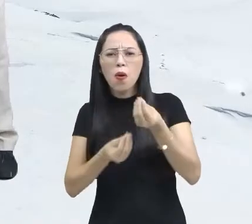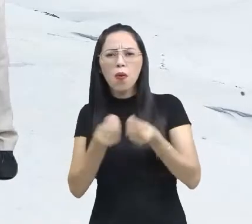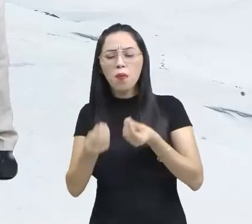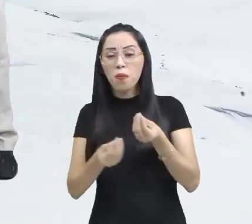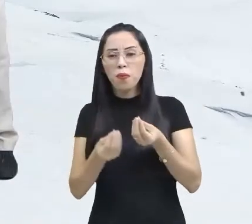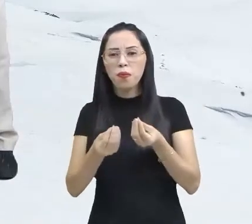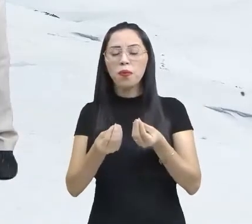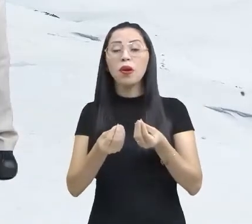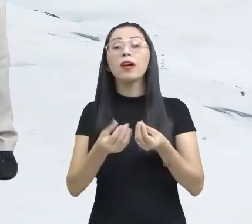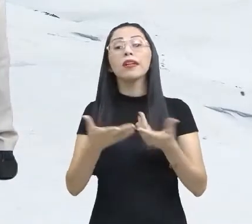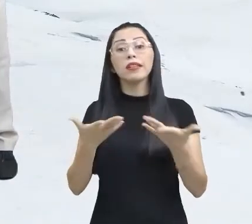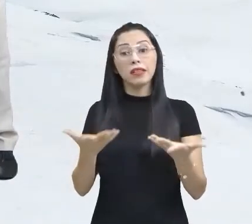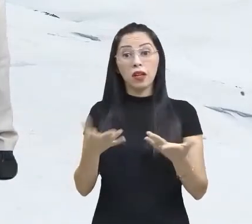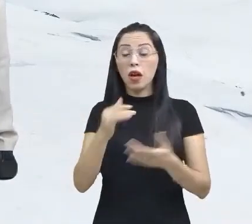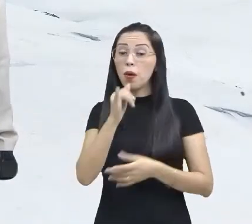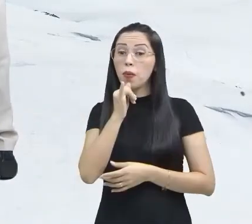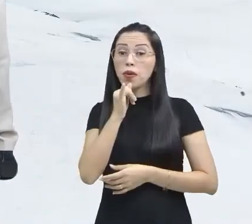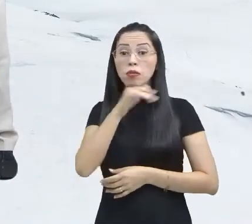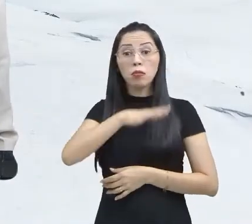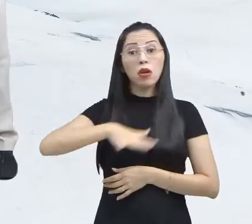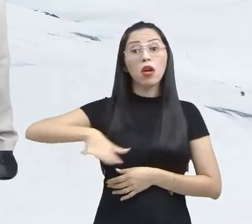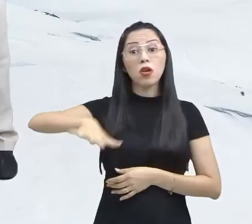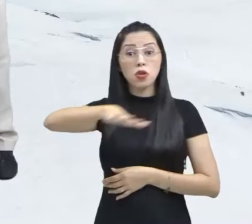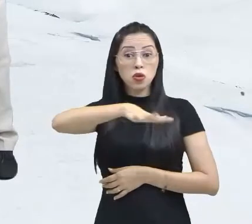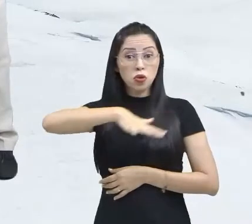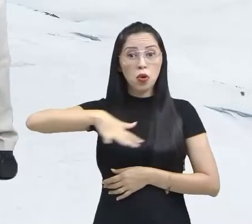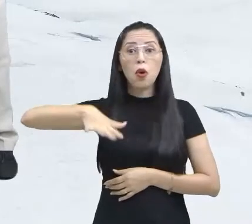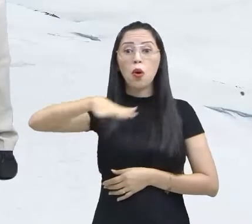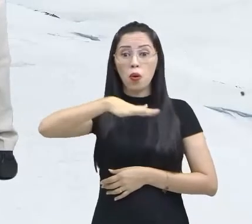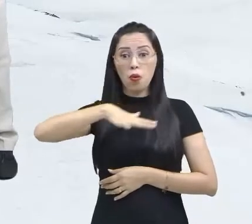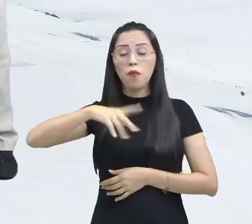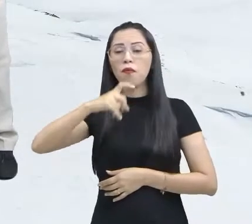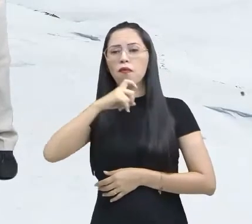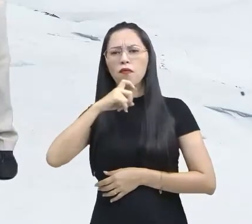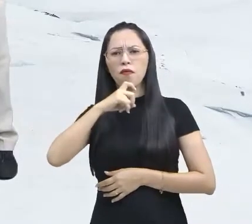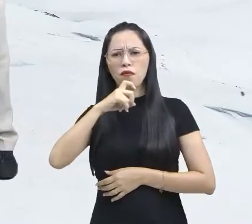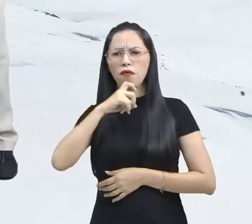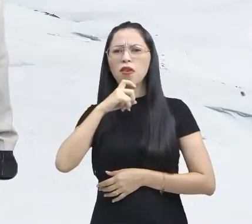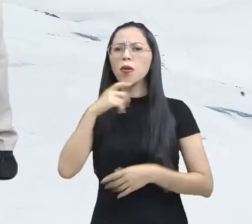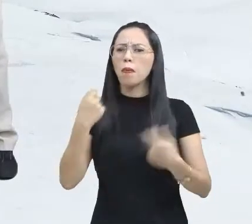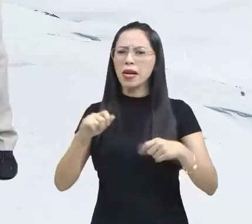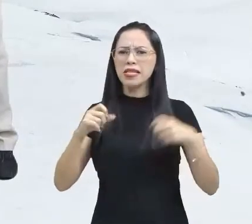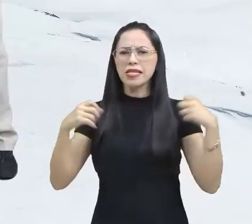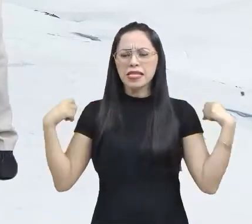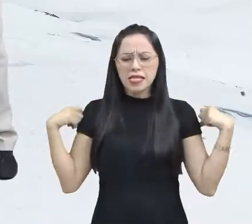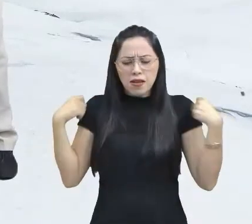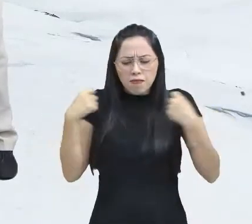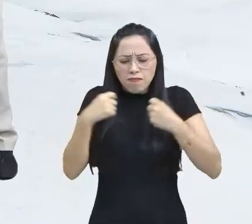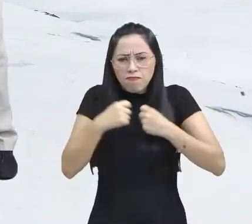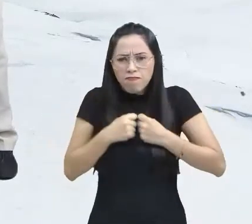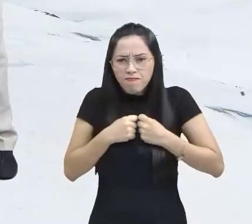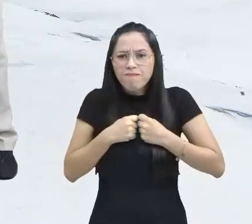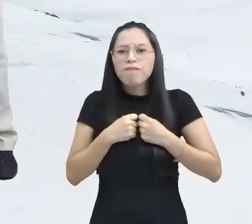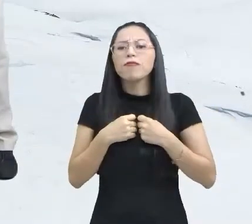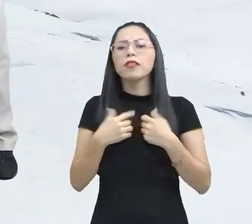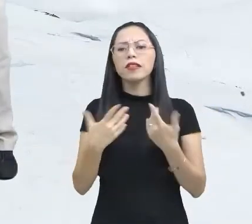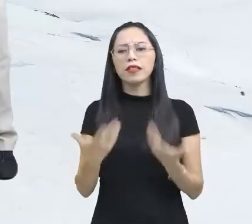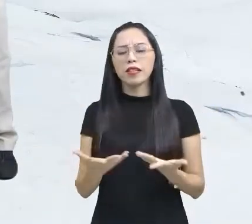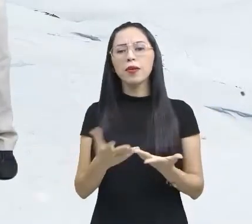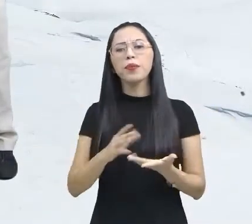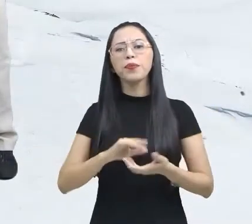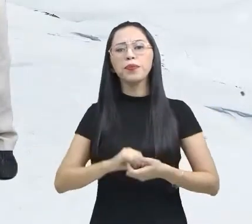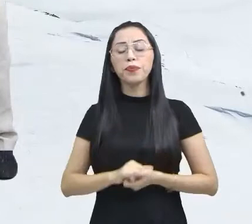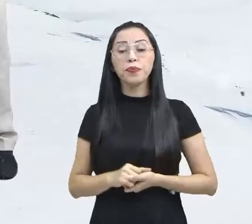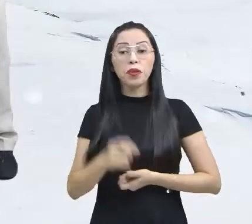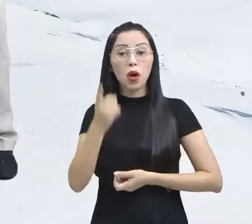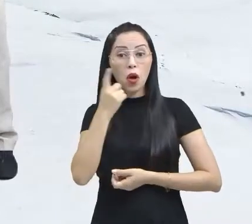você está em regiões como essa, regiões frias, né? Onde você tem que se proteger bastante, tá certo? Então, vamos ver o seguinte, de olho aqui